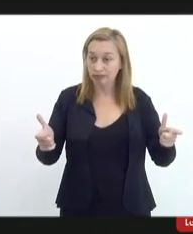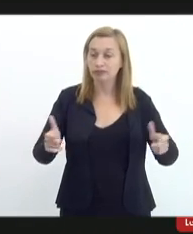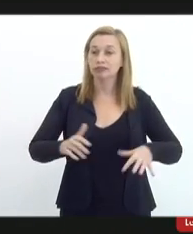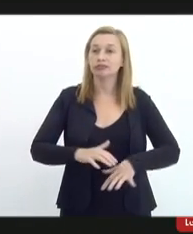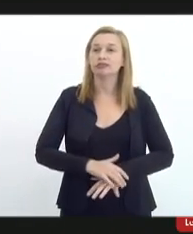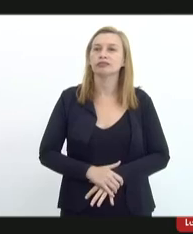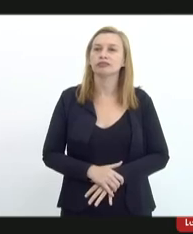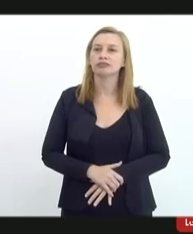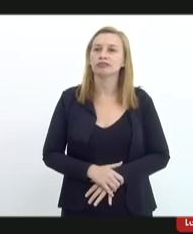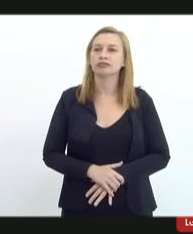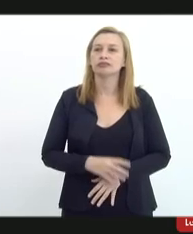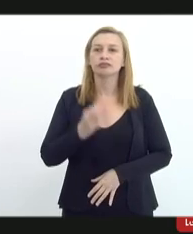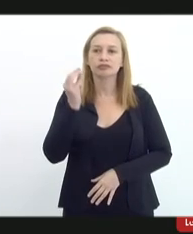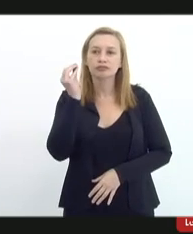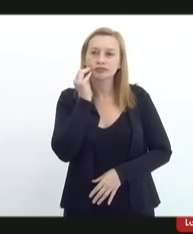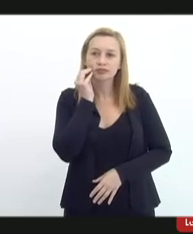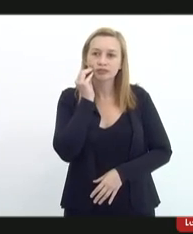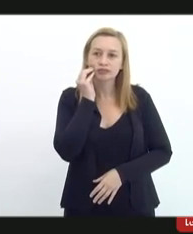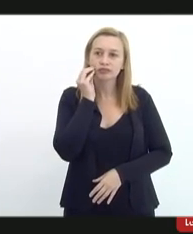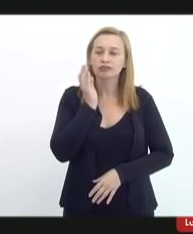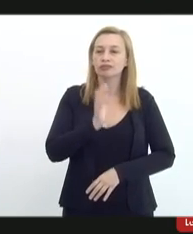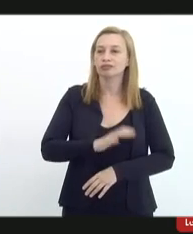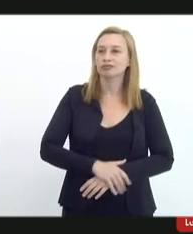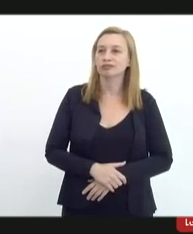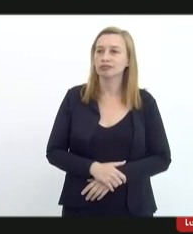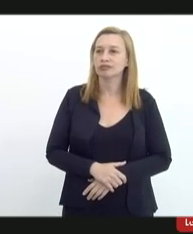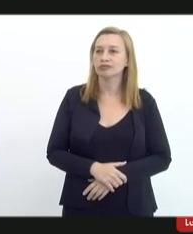essa oportunidade.